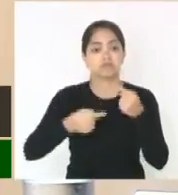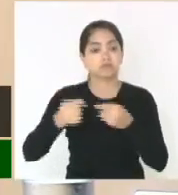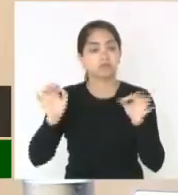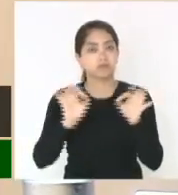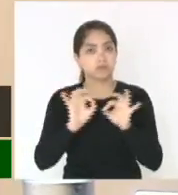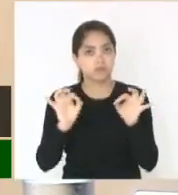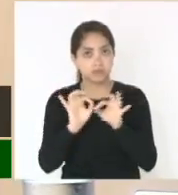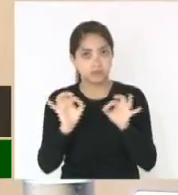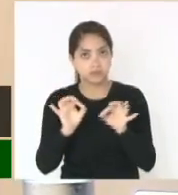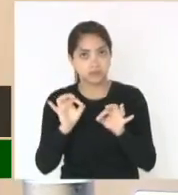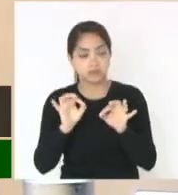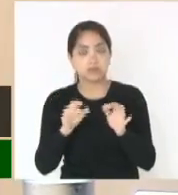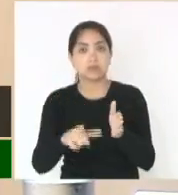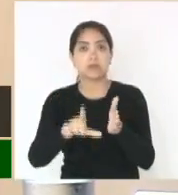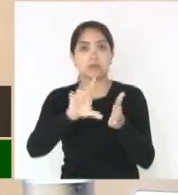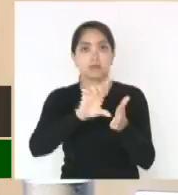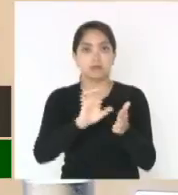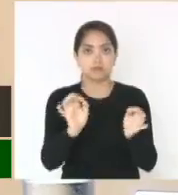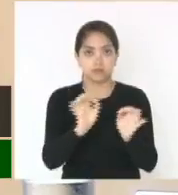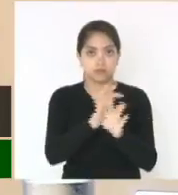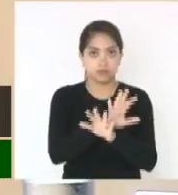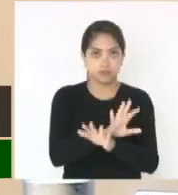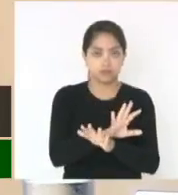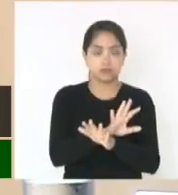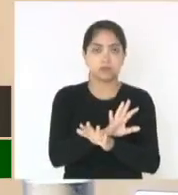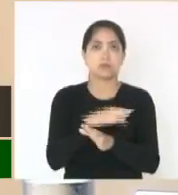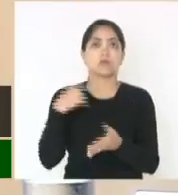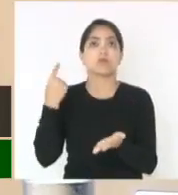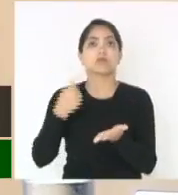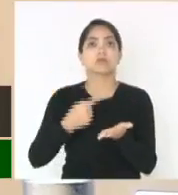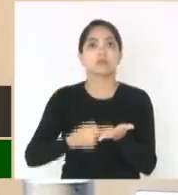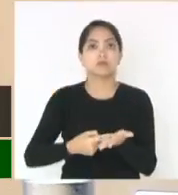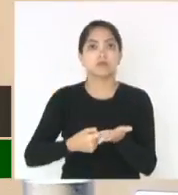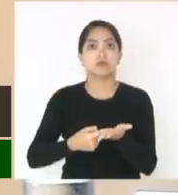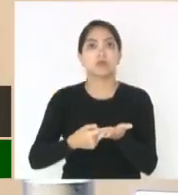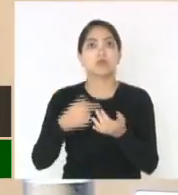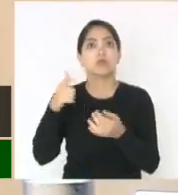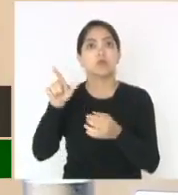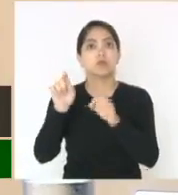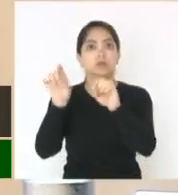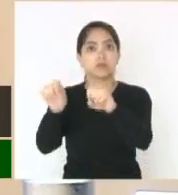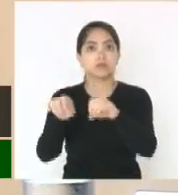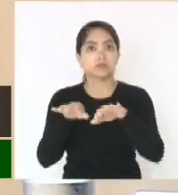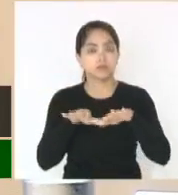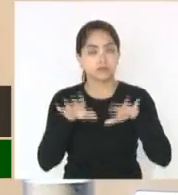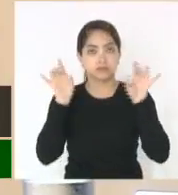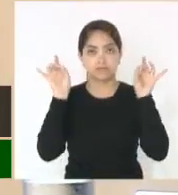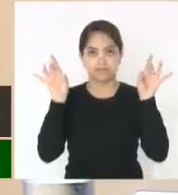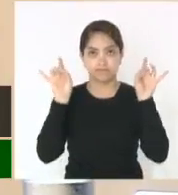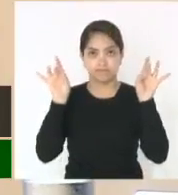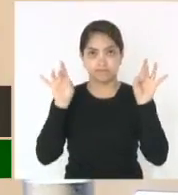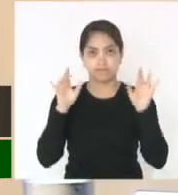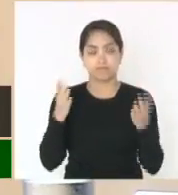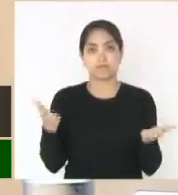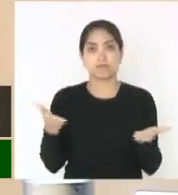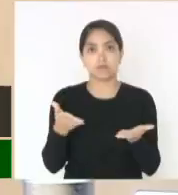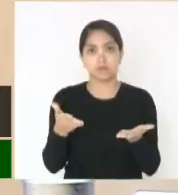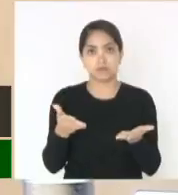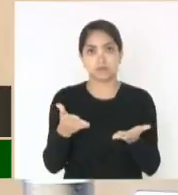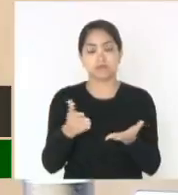senhor presidente, antes de encerrar a sessão, convocou outra especial para hoje, às 19 horas,